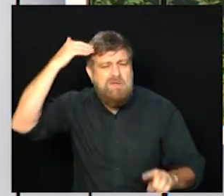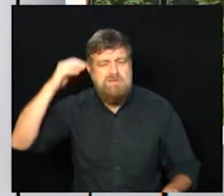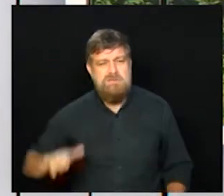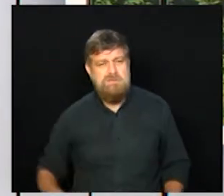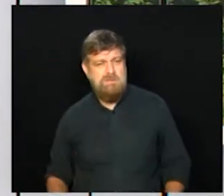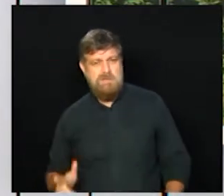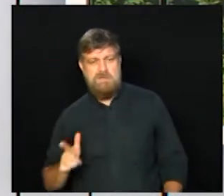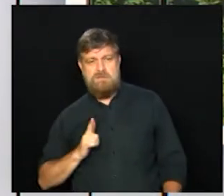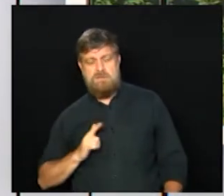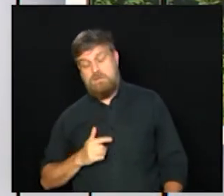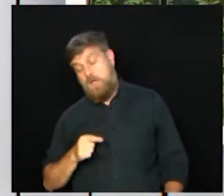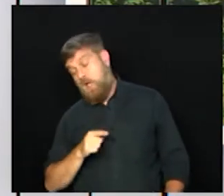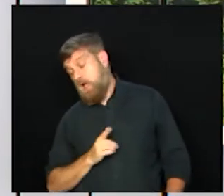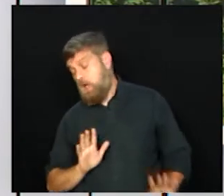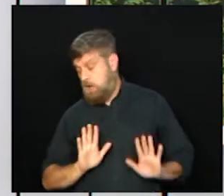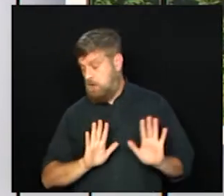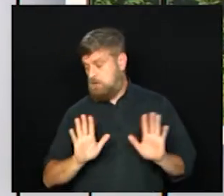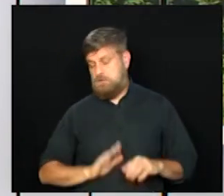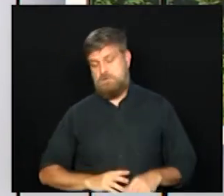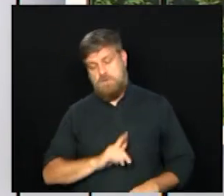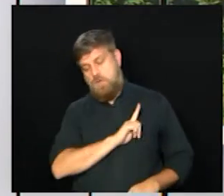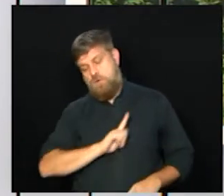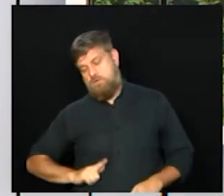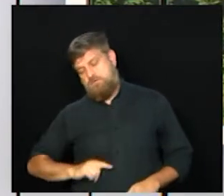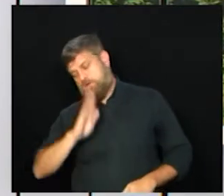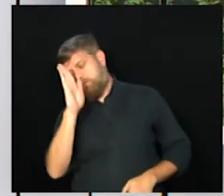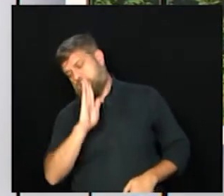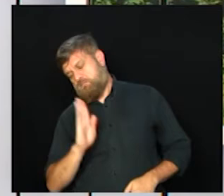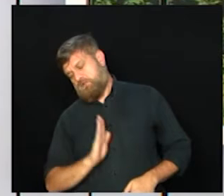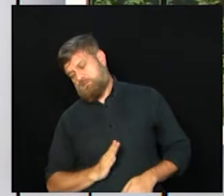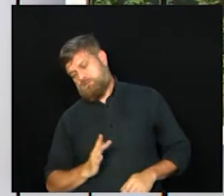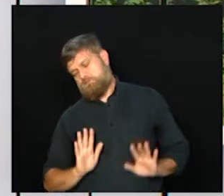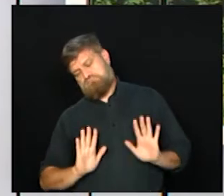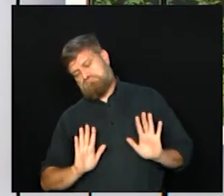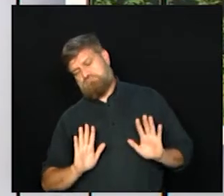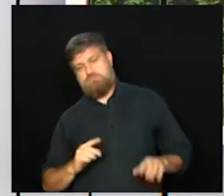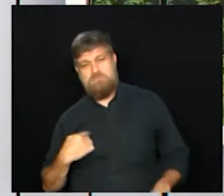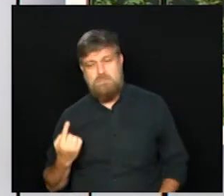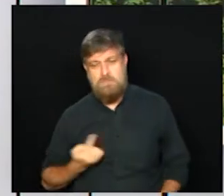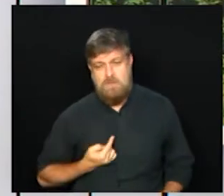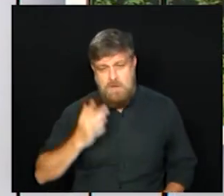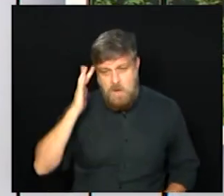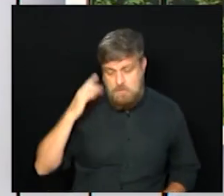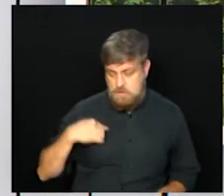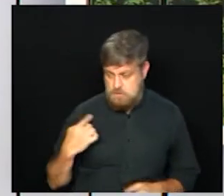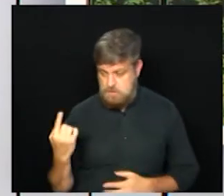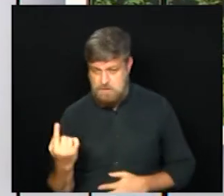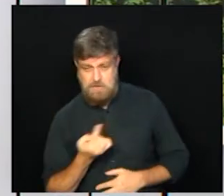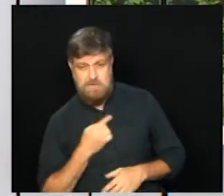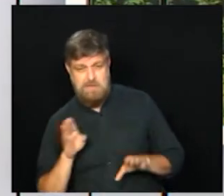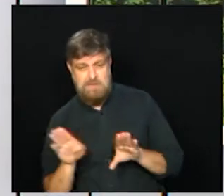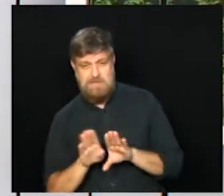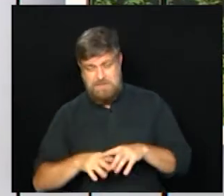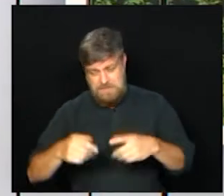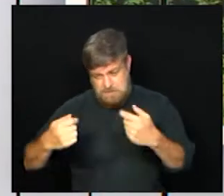com o respaldo do Estado. Então, eu acho que para nós também a questão é o seguinte: nós